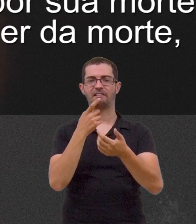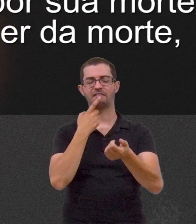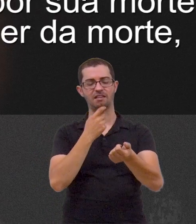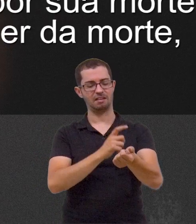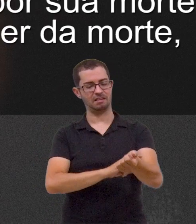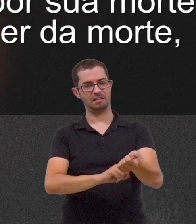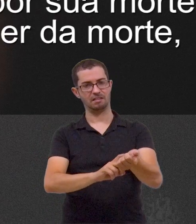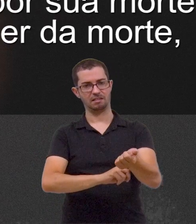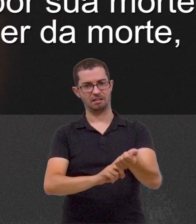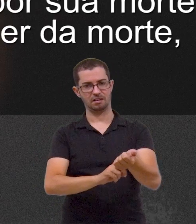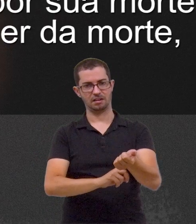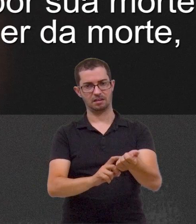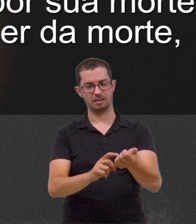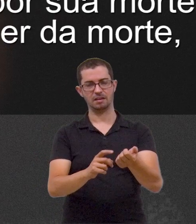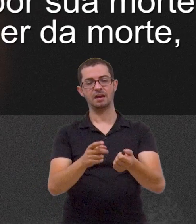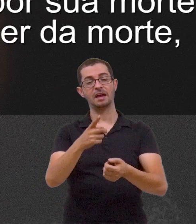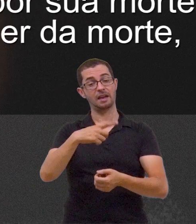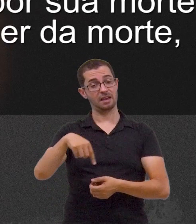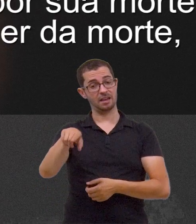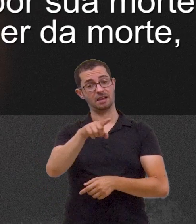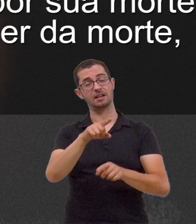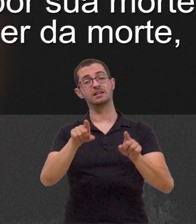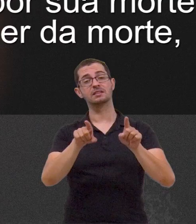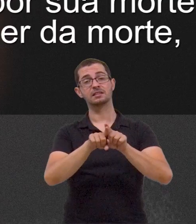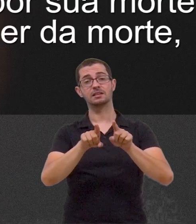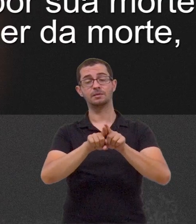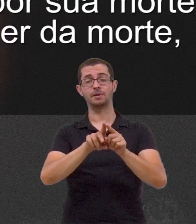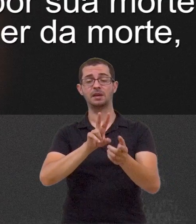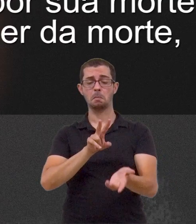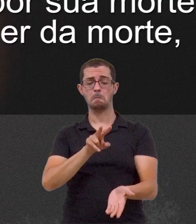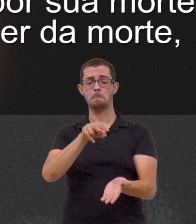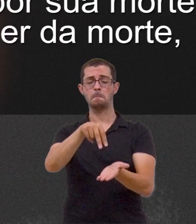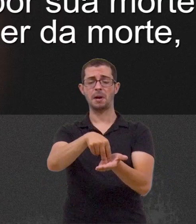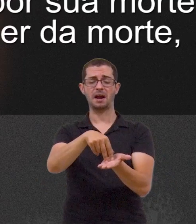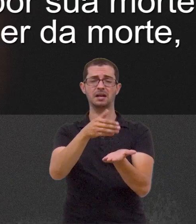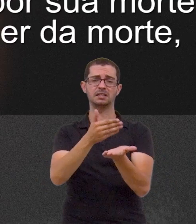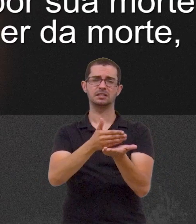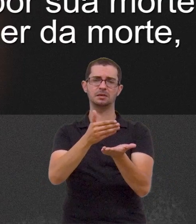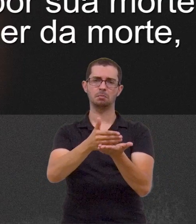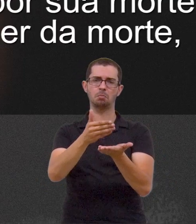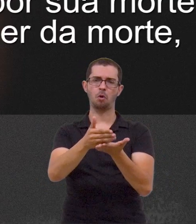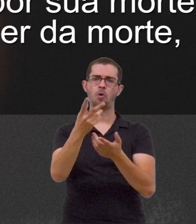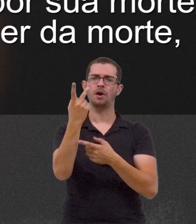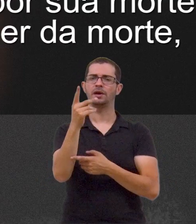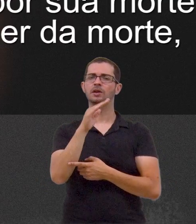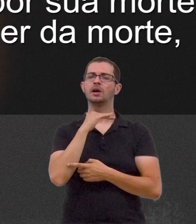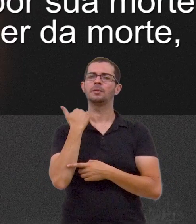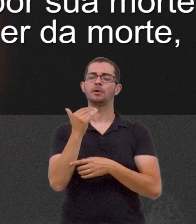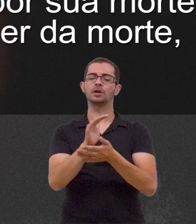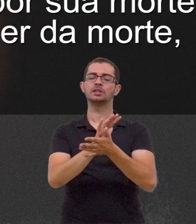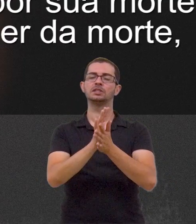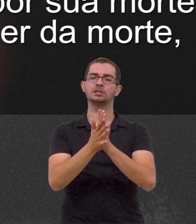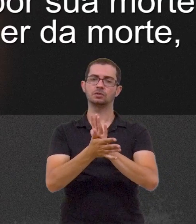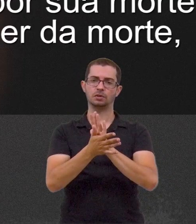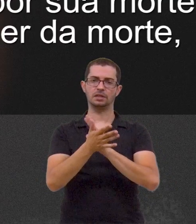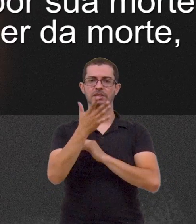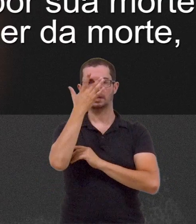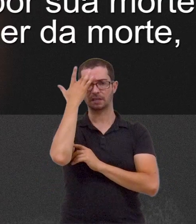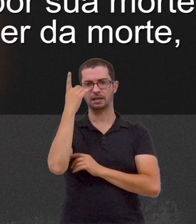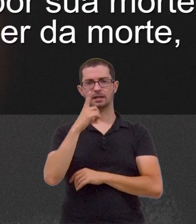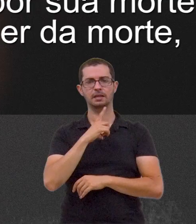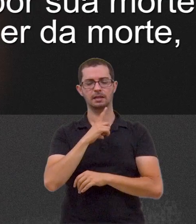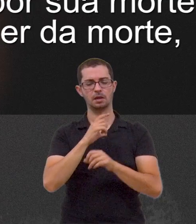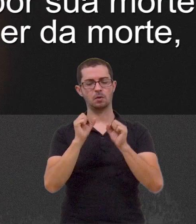também ele, igualmente, participou para que, por sua morte, destruísse aquele que tem o poder